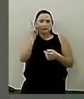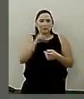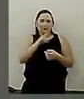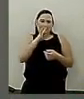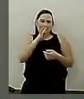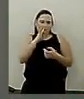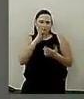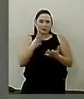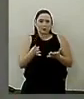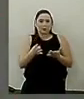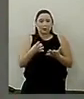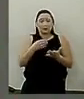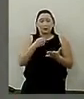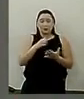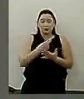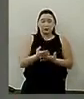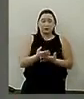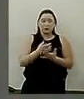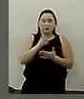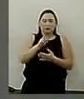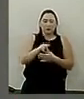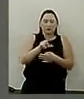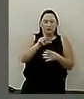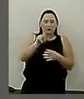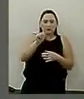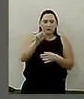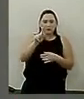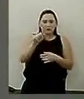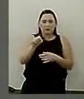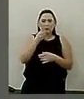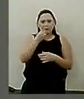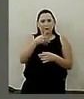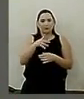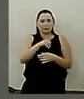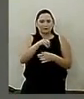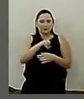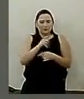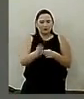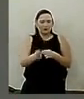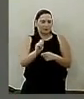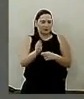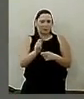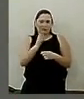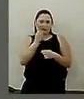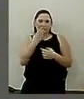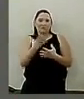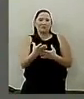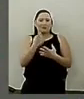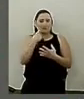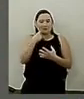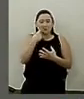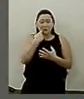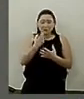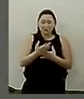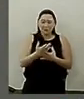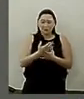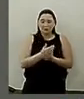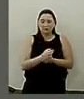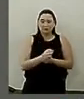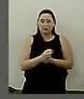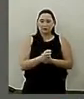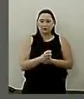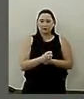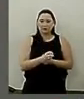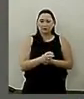especialmente em Roma, onde o imperador mandava buscar alguns lá diferentemente do Lago da Serra da Mesa, que a gente não